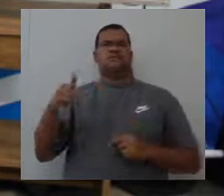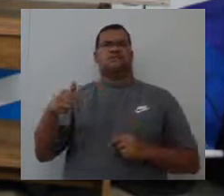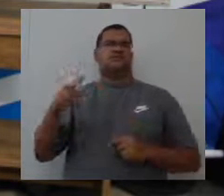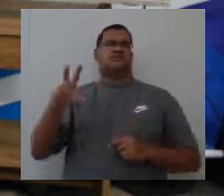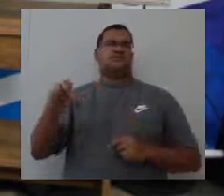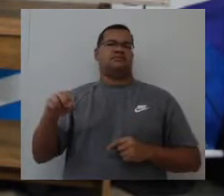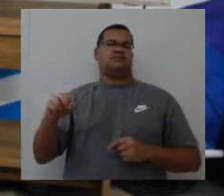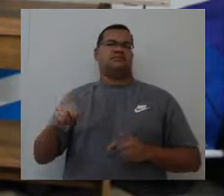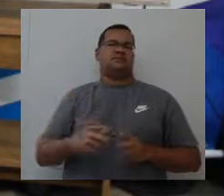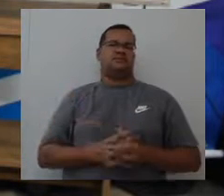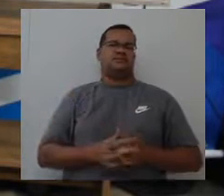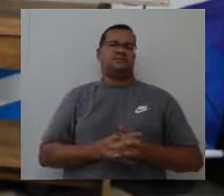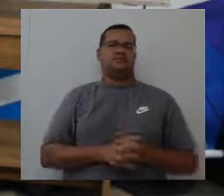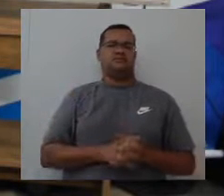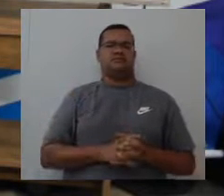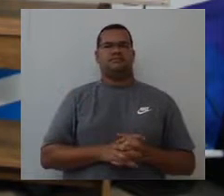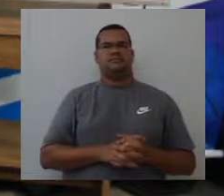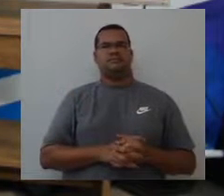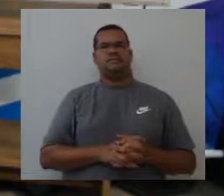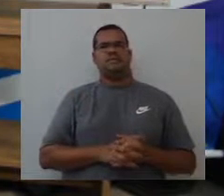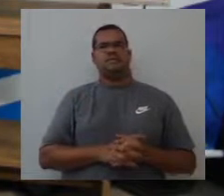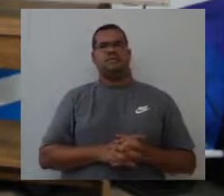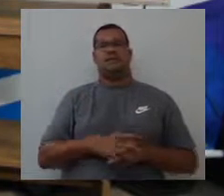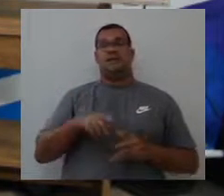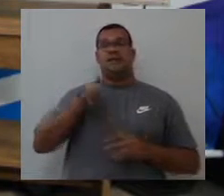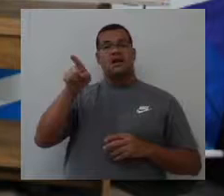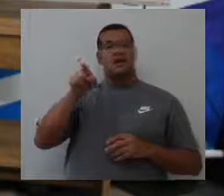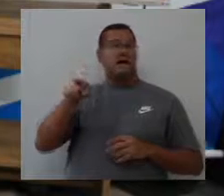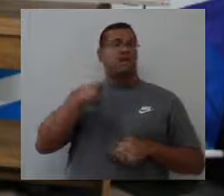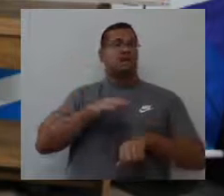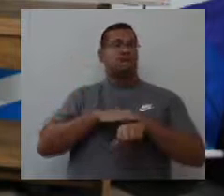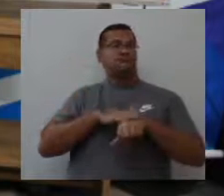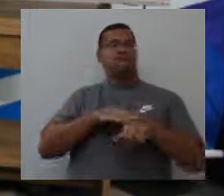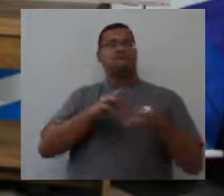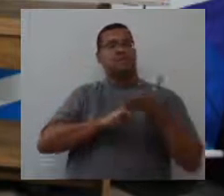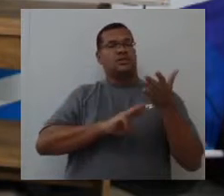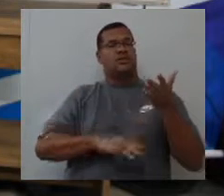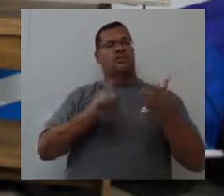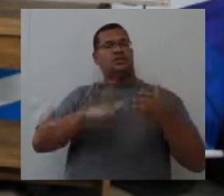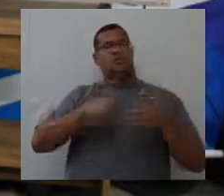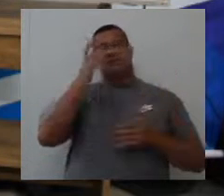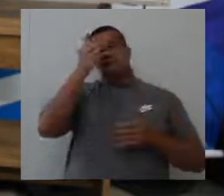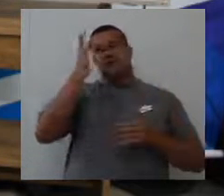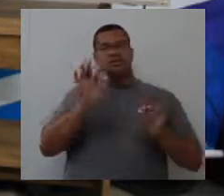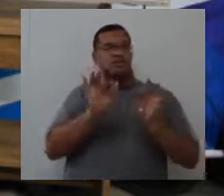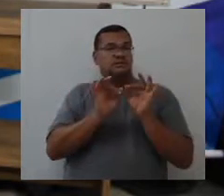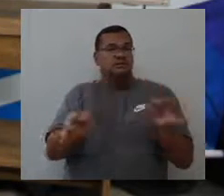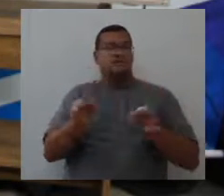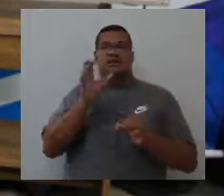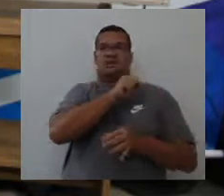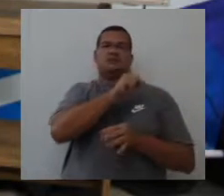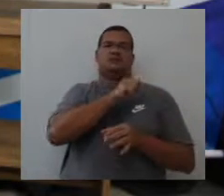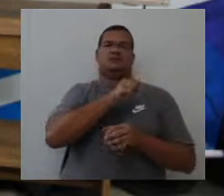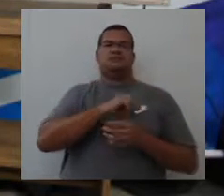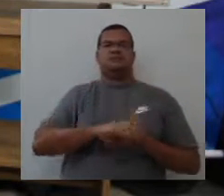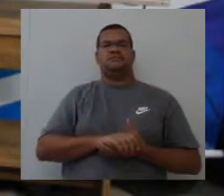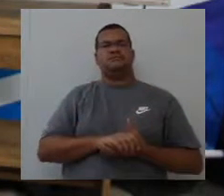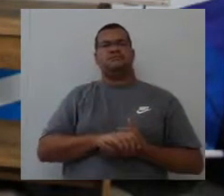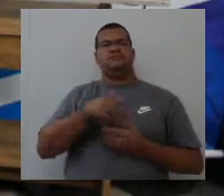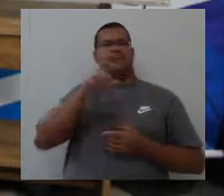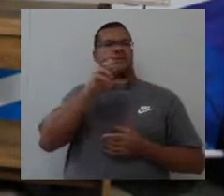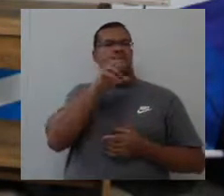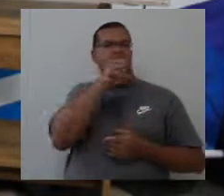como 750. Gente, essa maneira traz uma simplificação do resultado muito grande. Ou seja, é